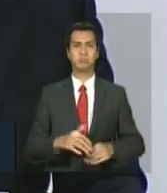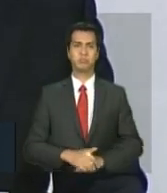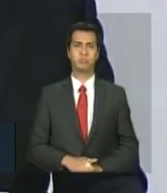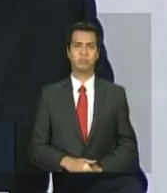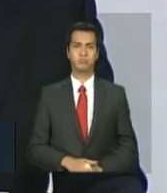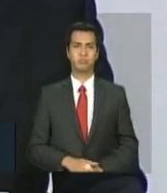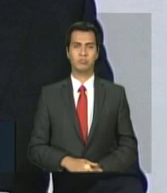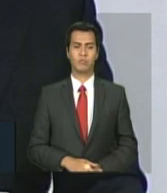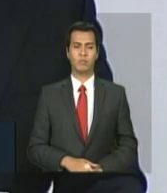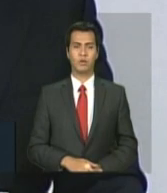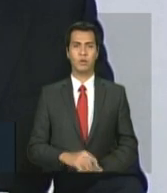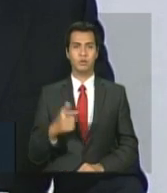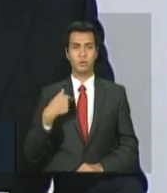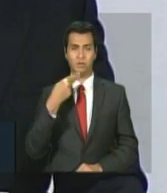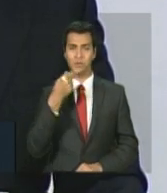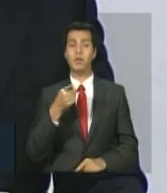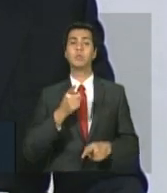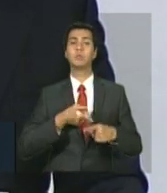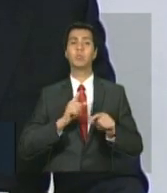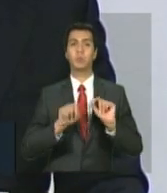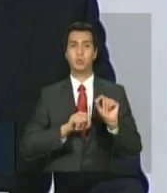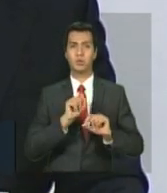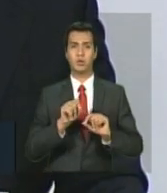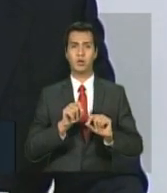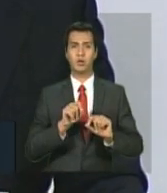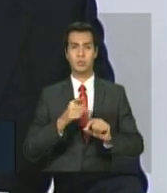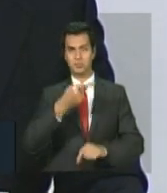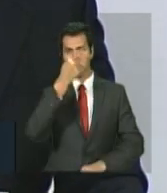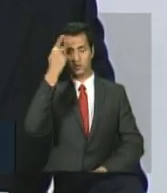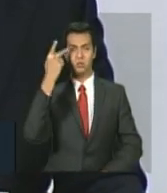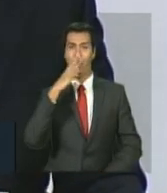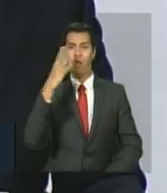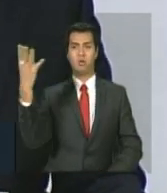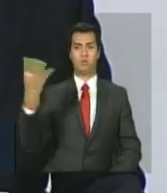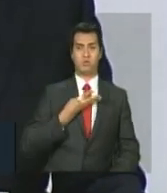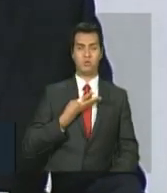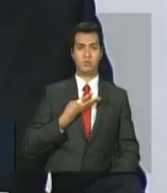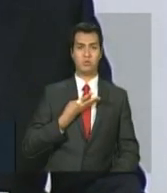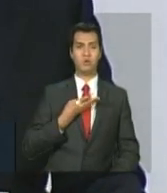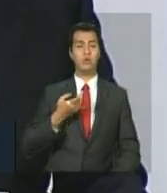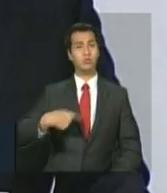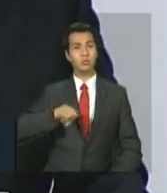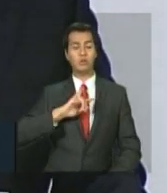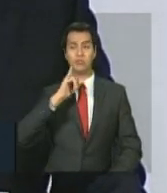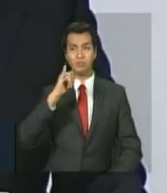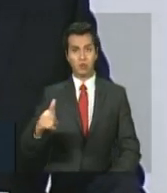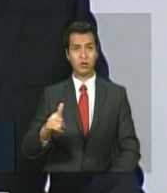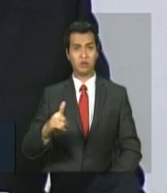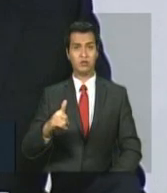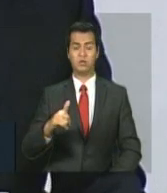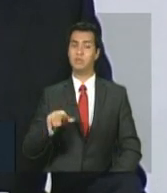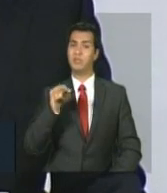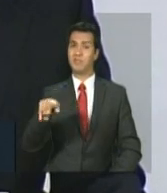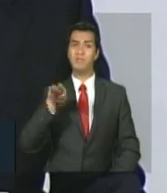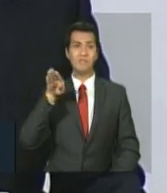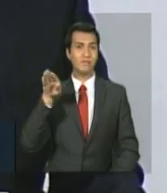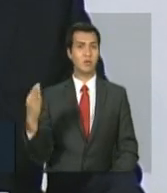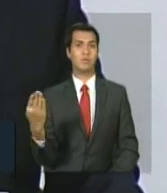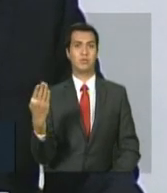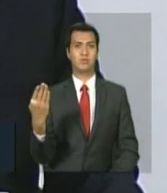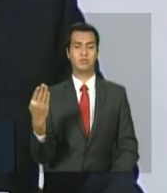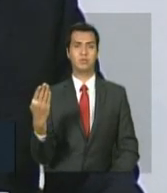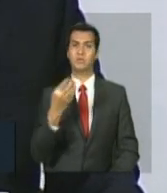foram poucas as vezes que, quando acusado, nós afirmamos claramente que eram falsas